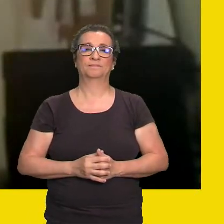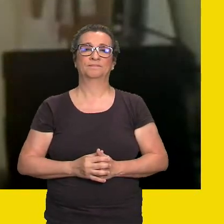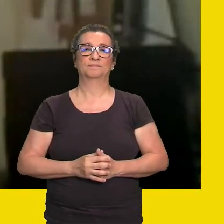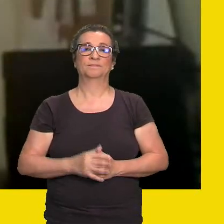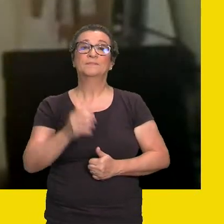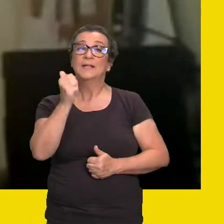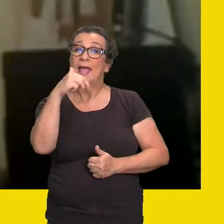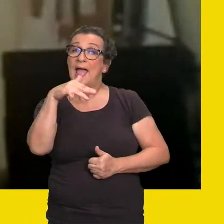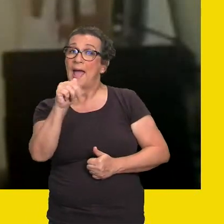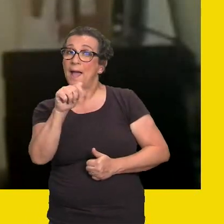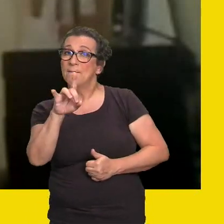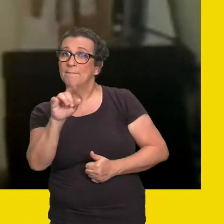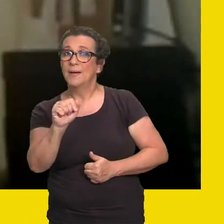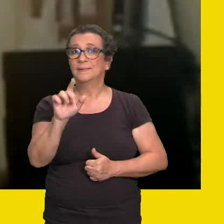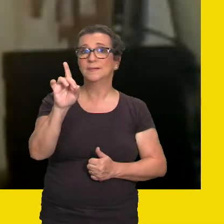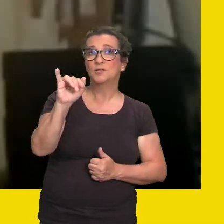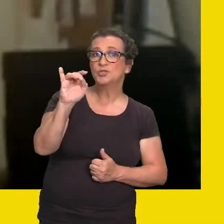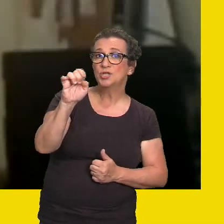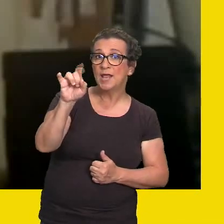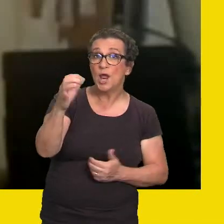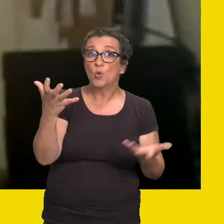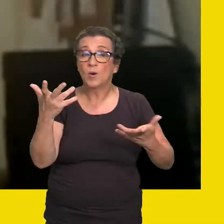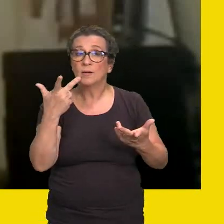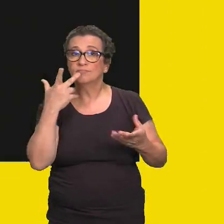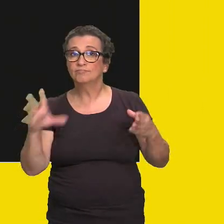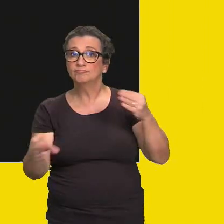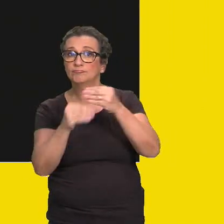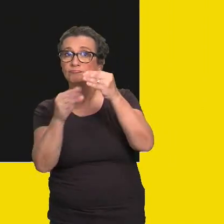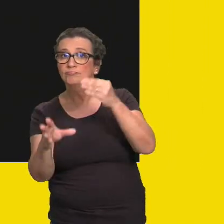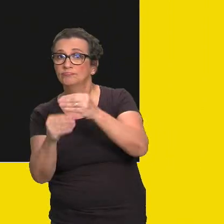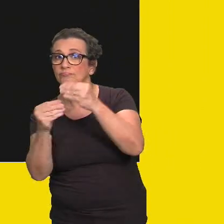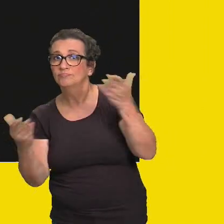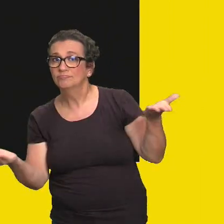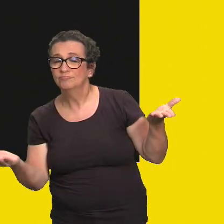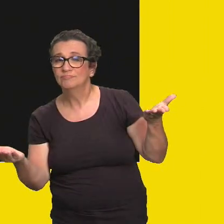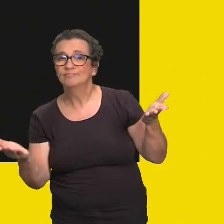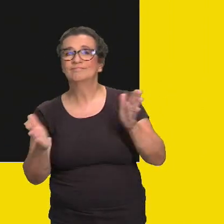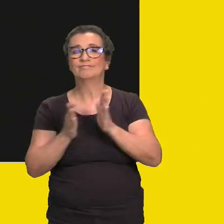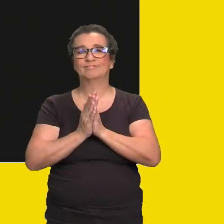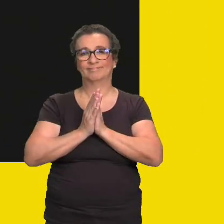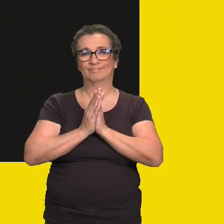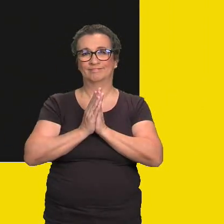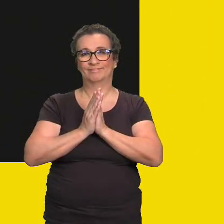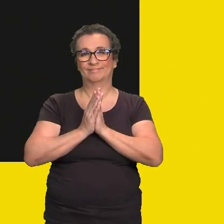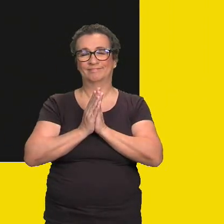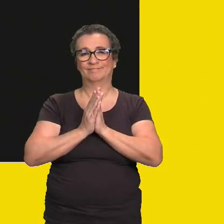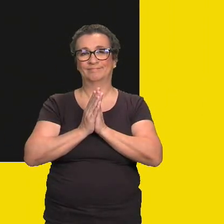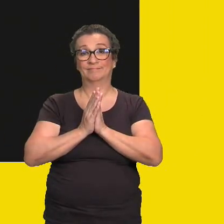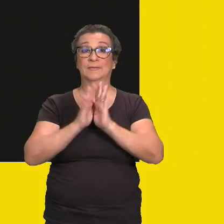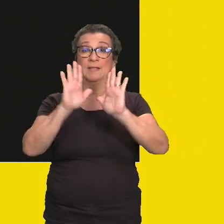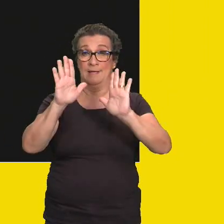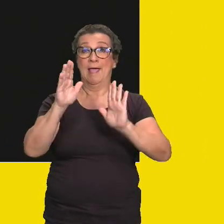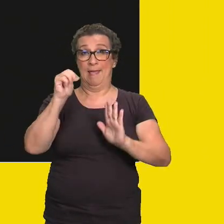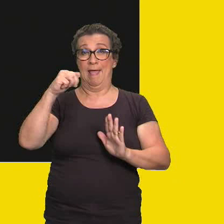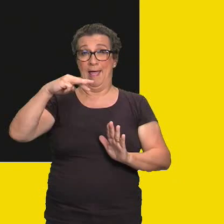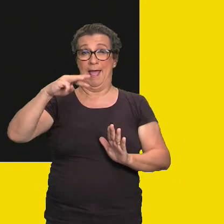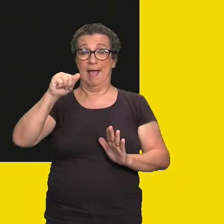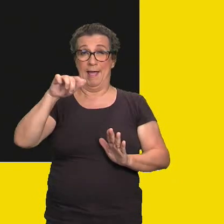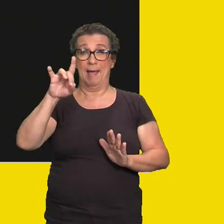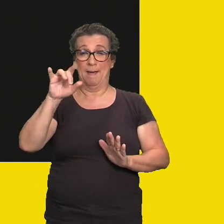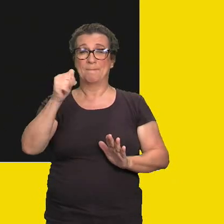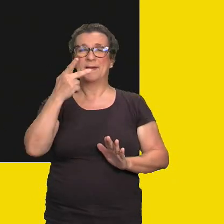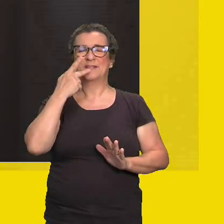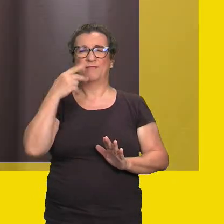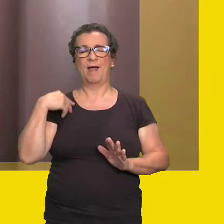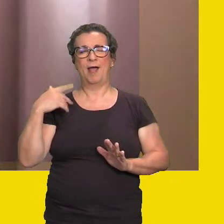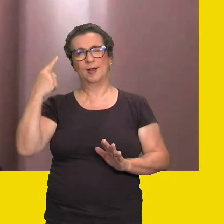Amanda e Diego gostariam de falar algo? Sim. Então, eu trago aqui um trechinho,